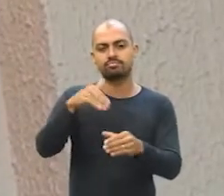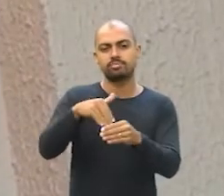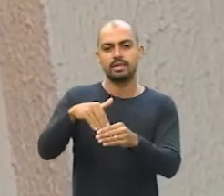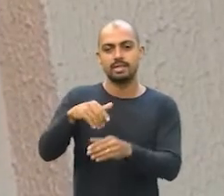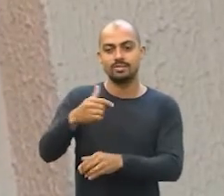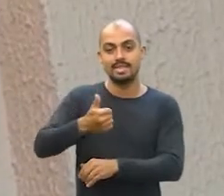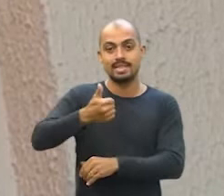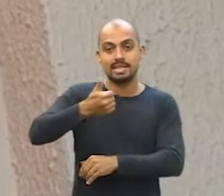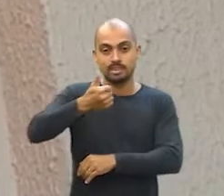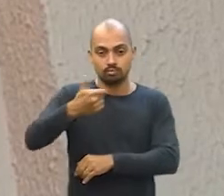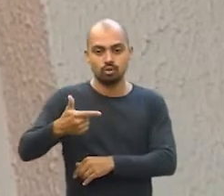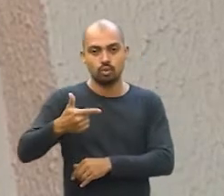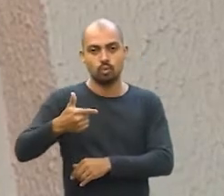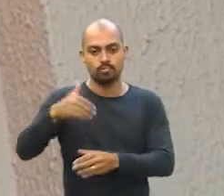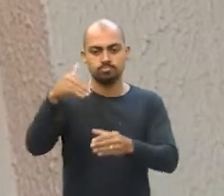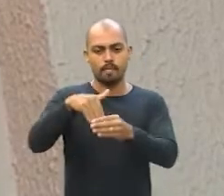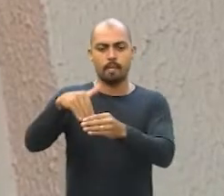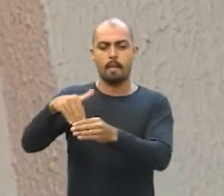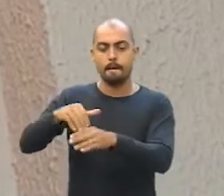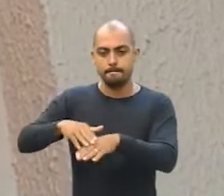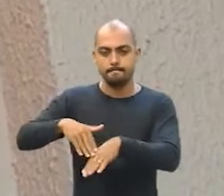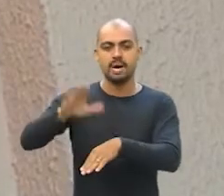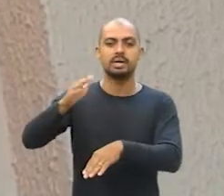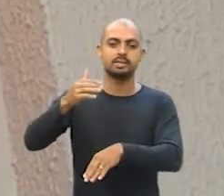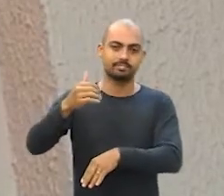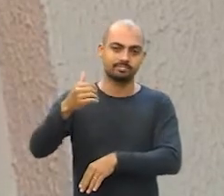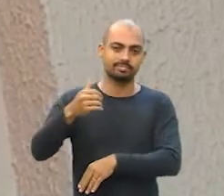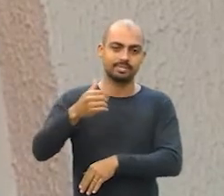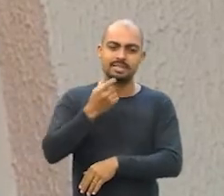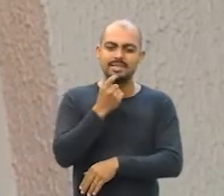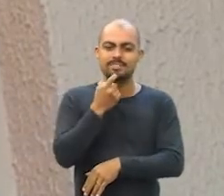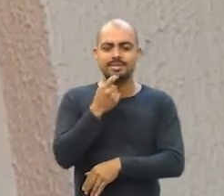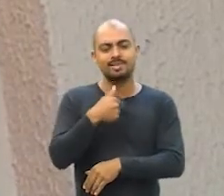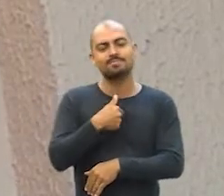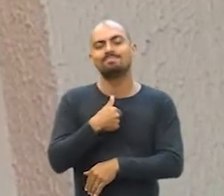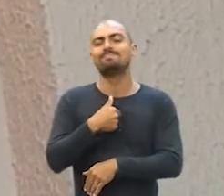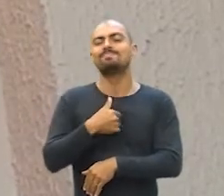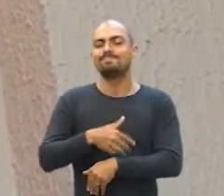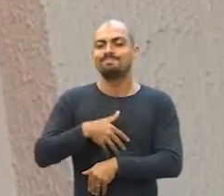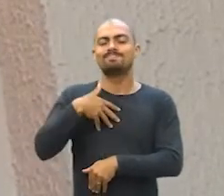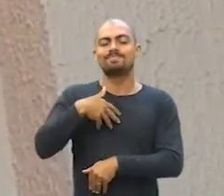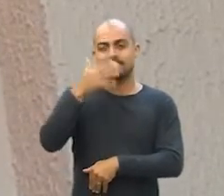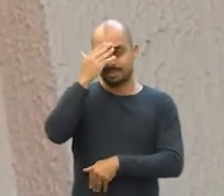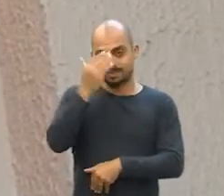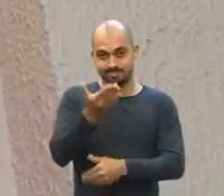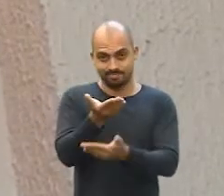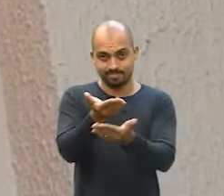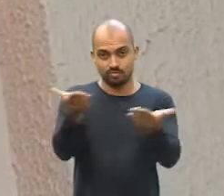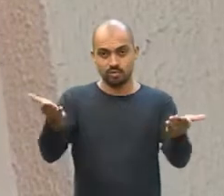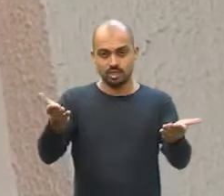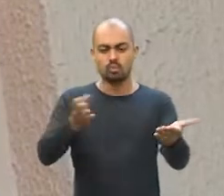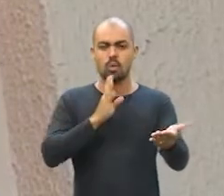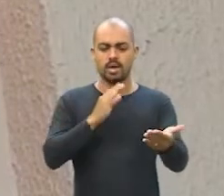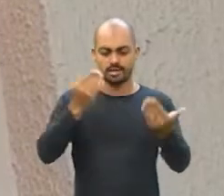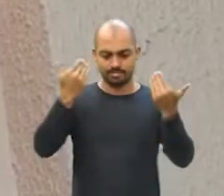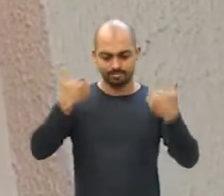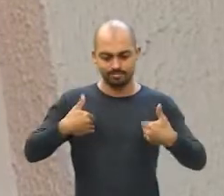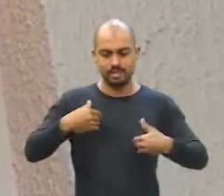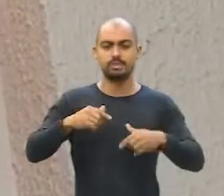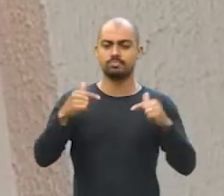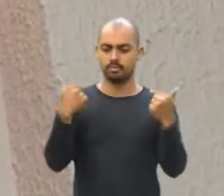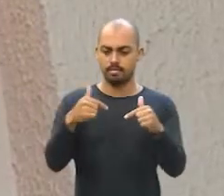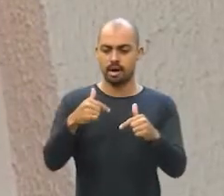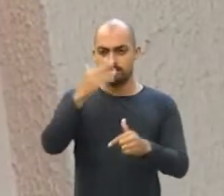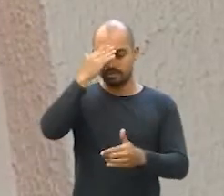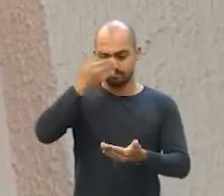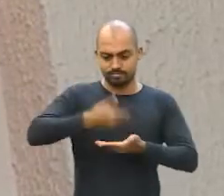fui o 12º mais bem votado da cidade de Campinas. Isso aí, graças a você que conhece meu